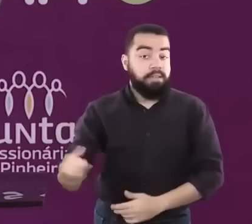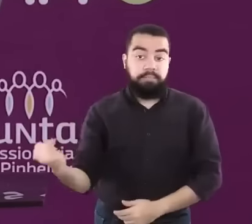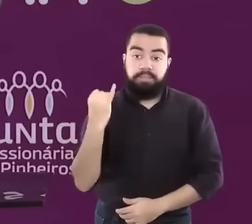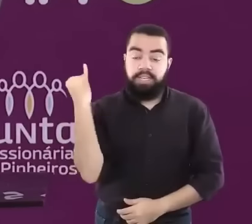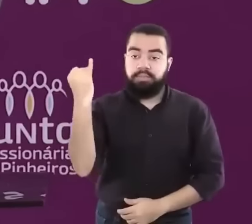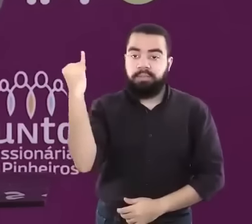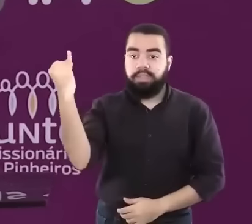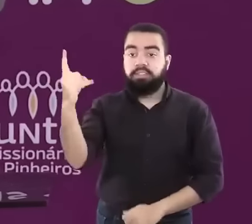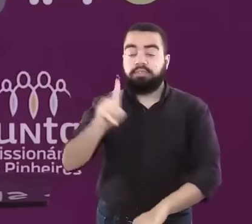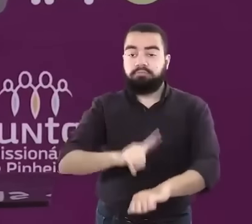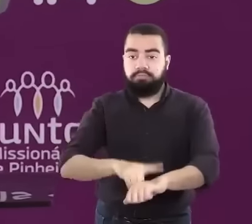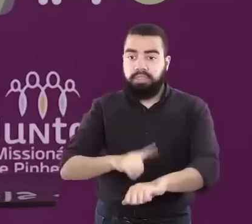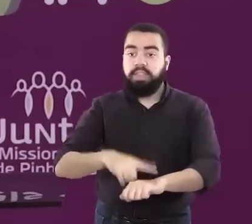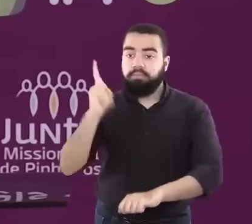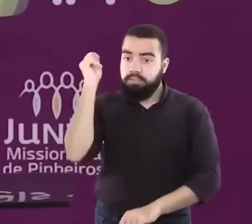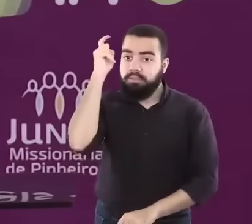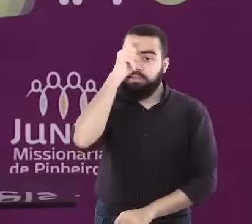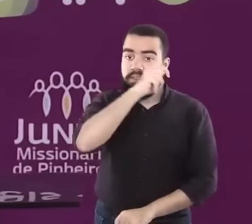situação de